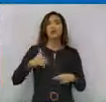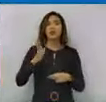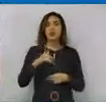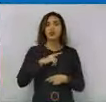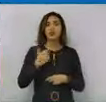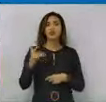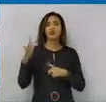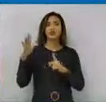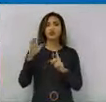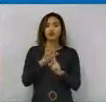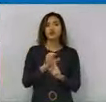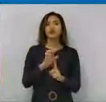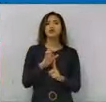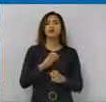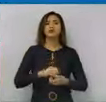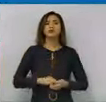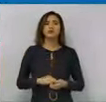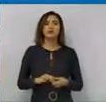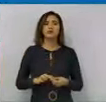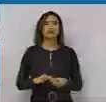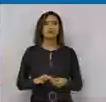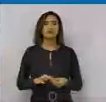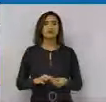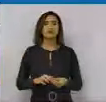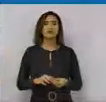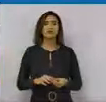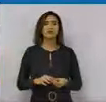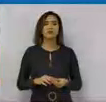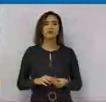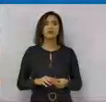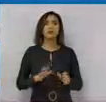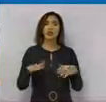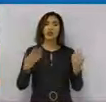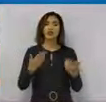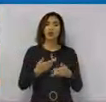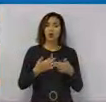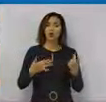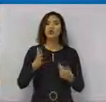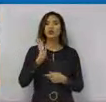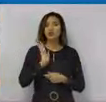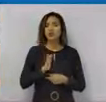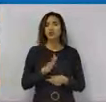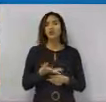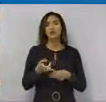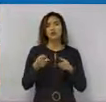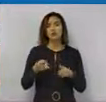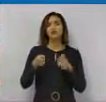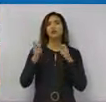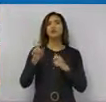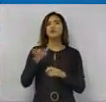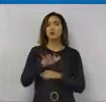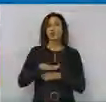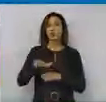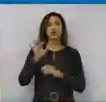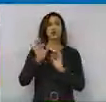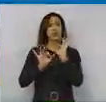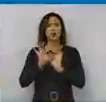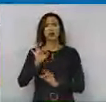e compensações emitidas. Então, é algo que já foi mitigado, compensado, que está sob